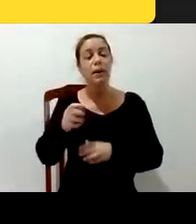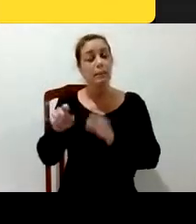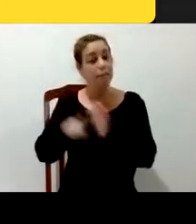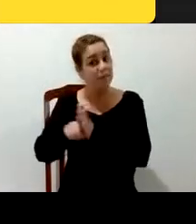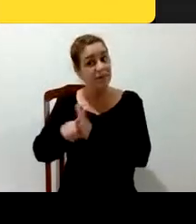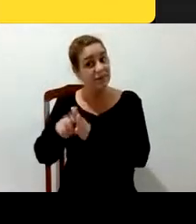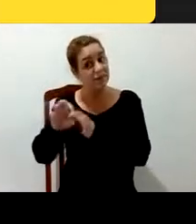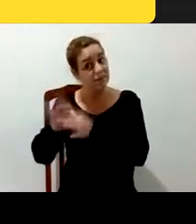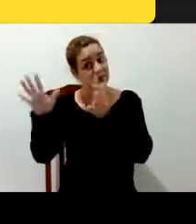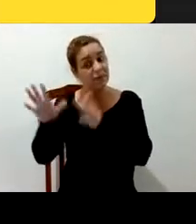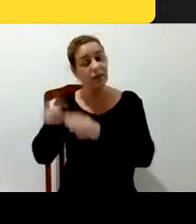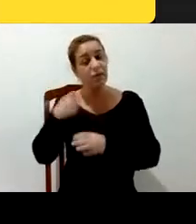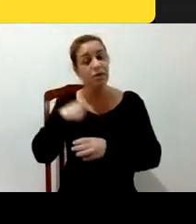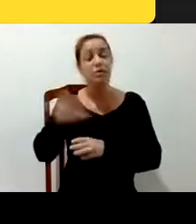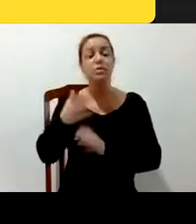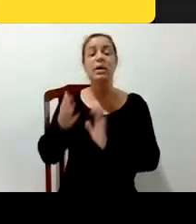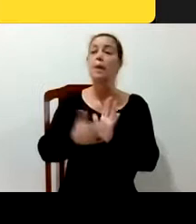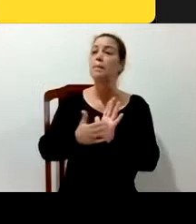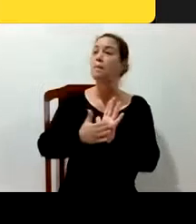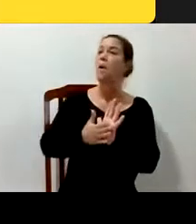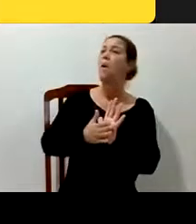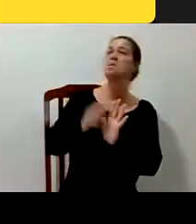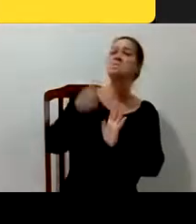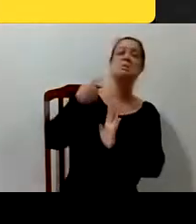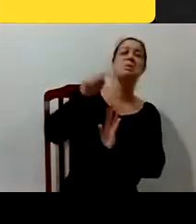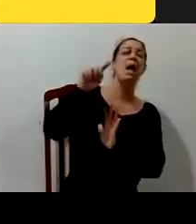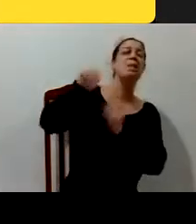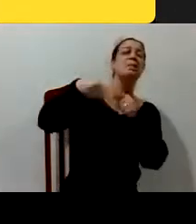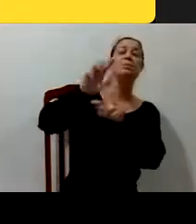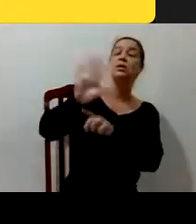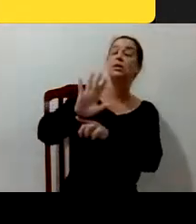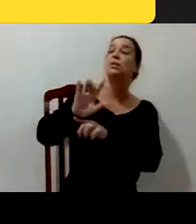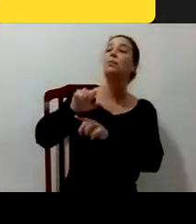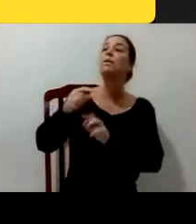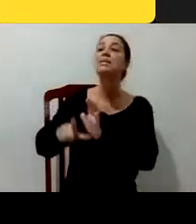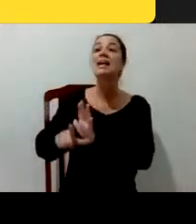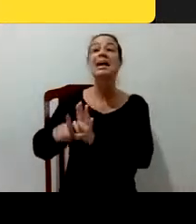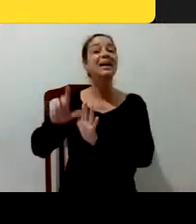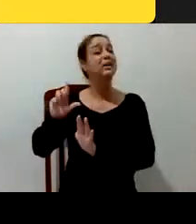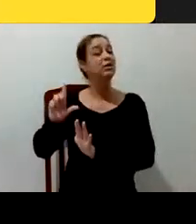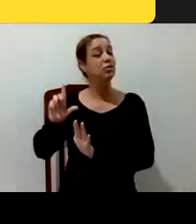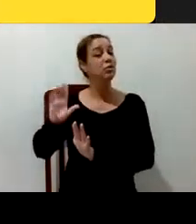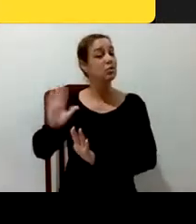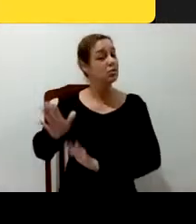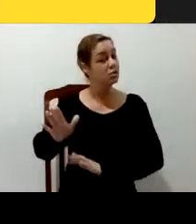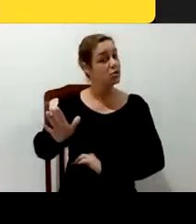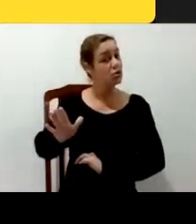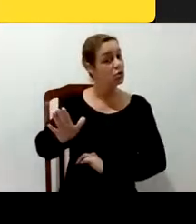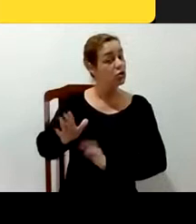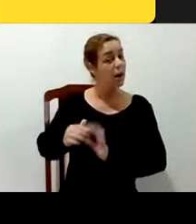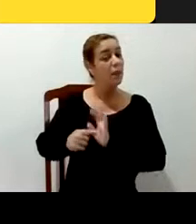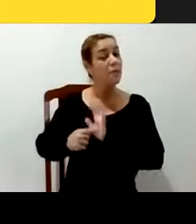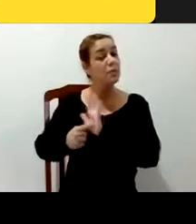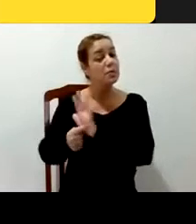não o que a gente pretende propor lá no final, né, mas alguma coisa já antes, né, e promover para os